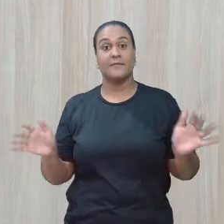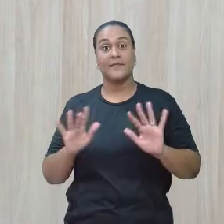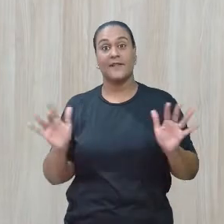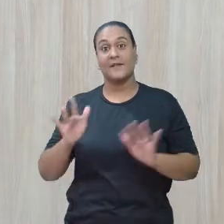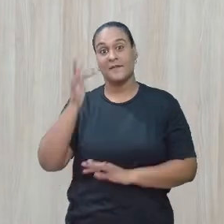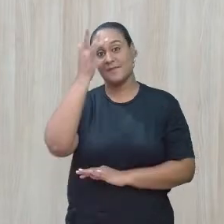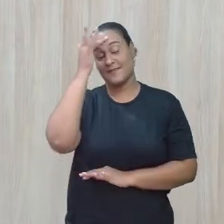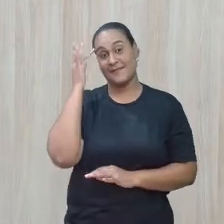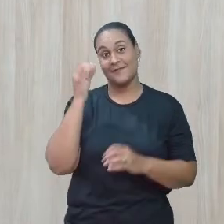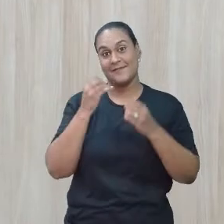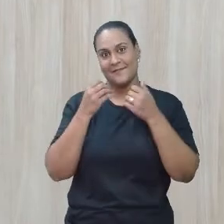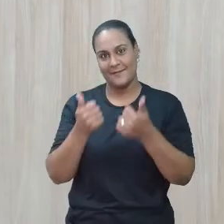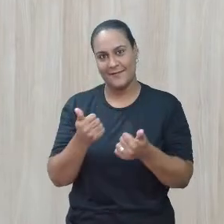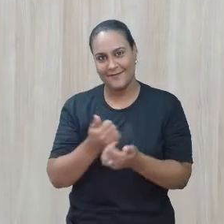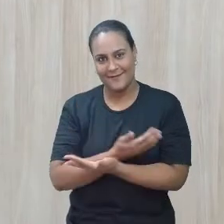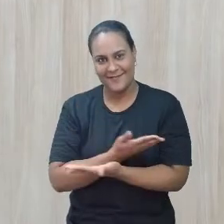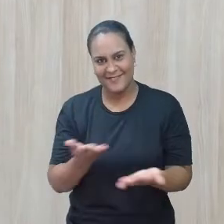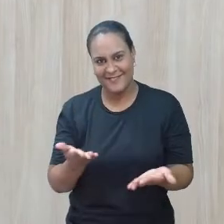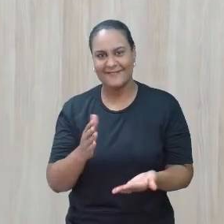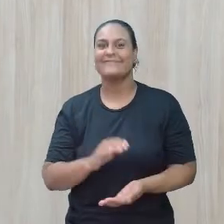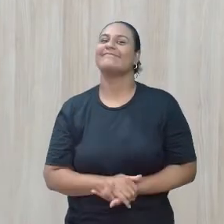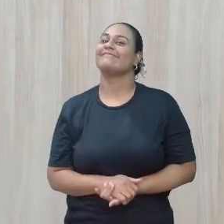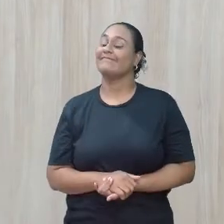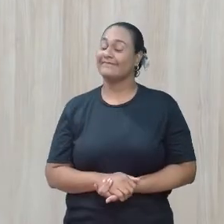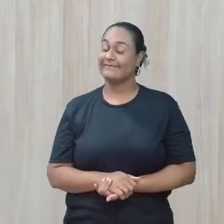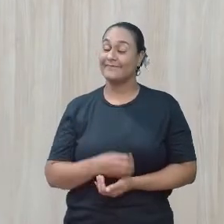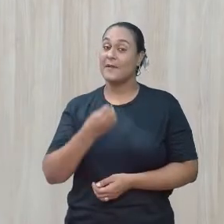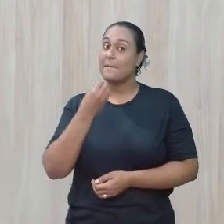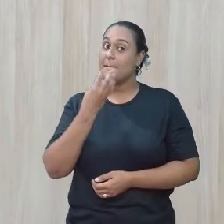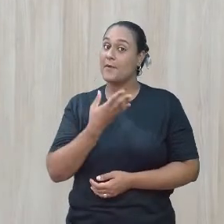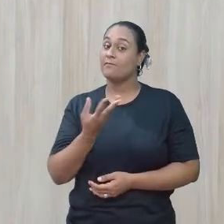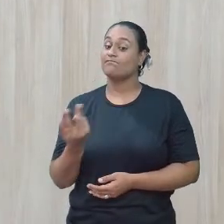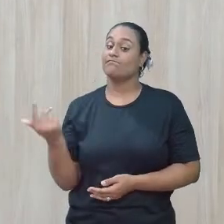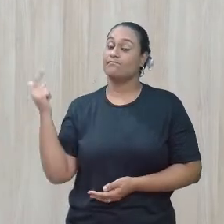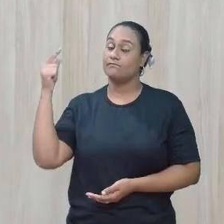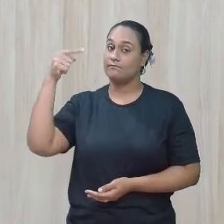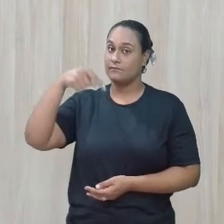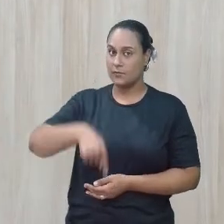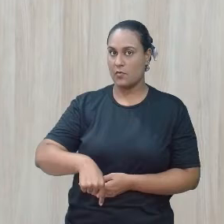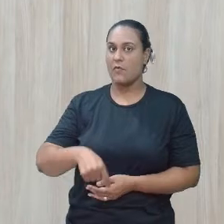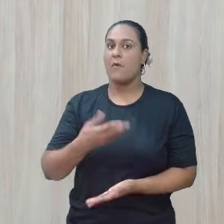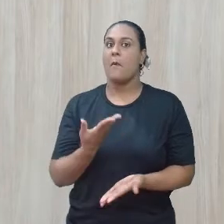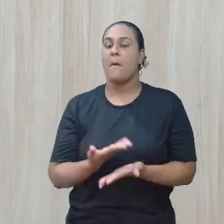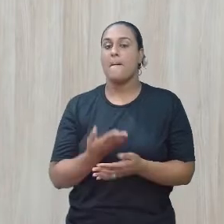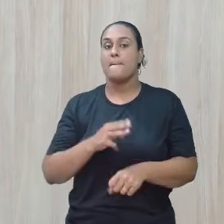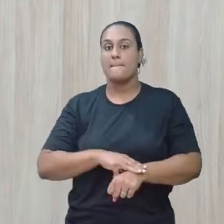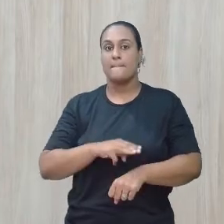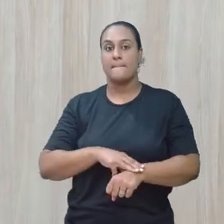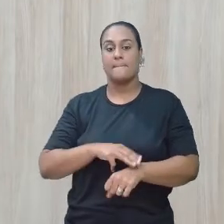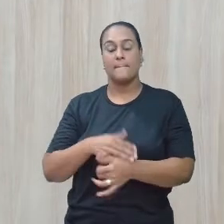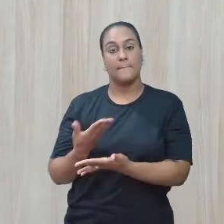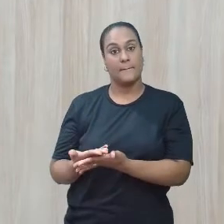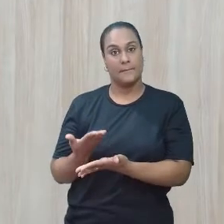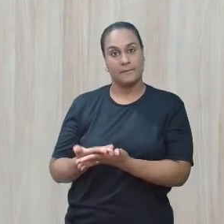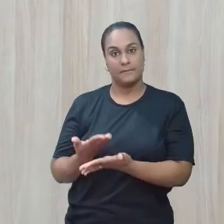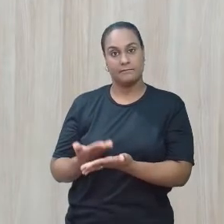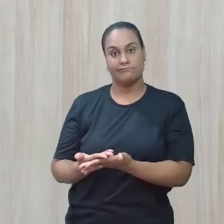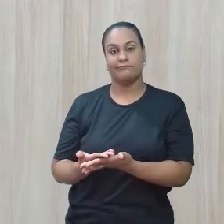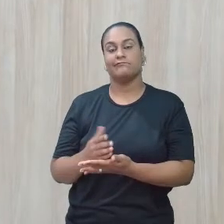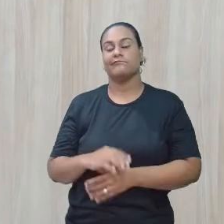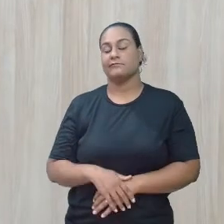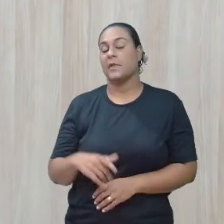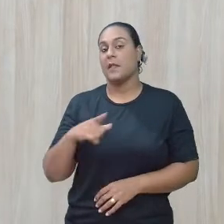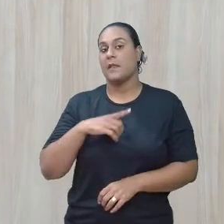Olá, pessoal, tudo bem com vocês? Bom, estamos aqui novamente para mais um momento de estudo, né? A gente com